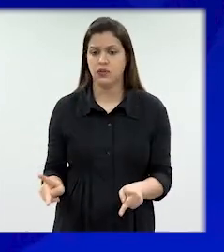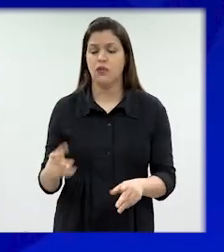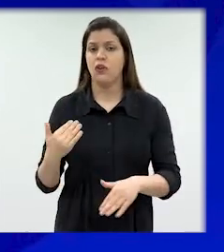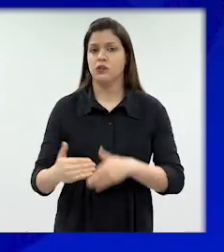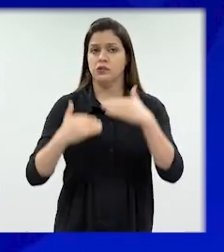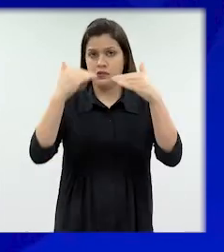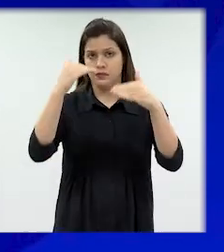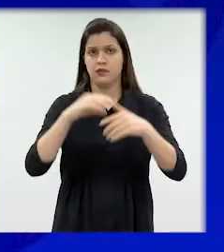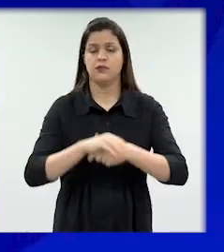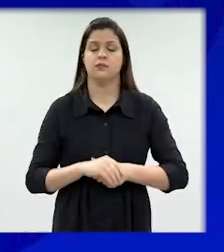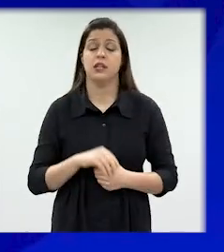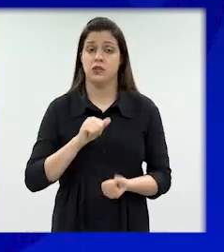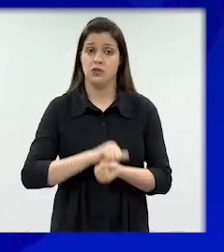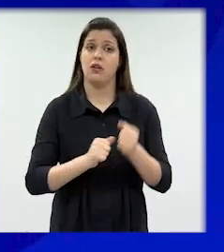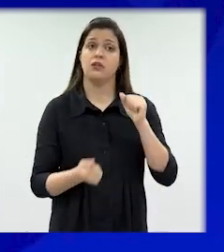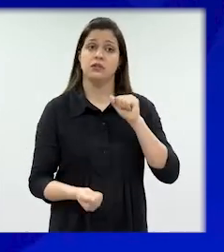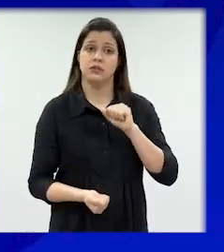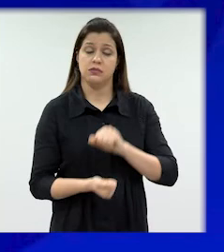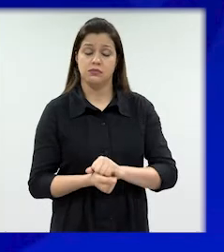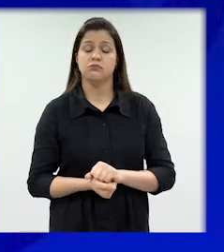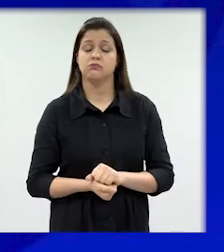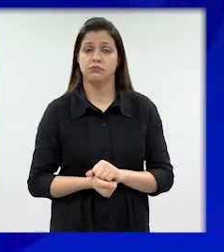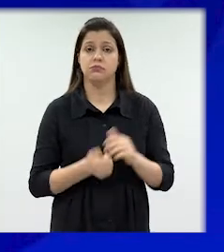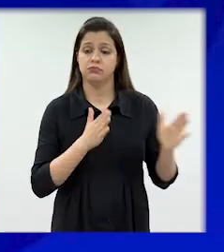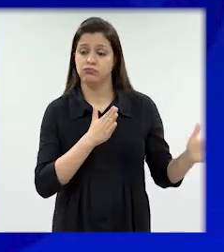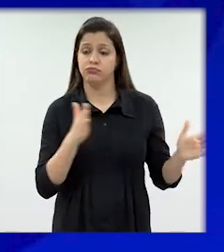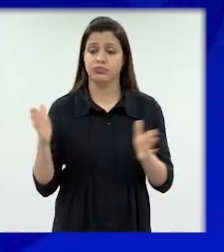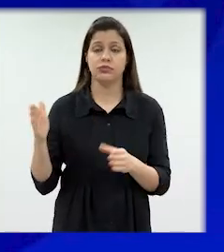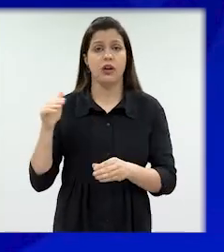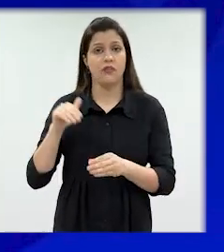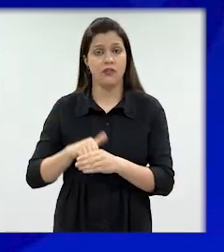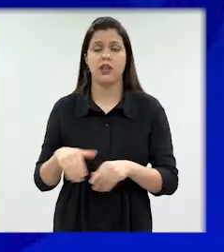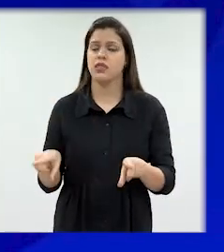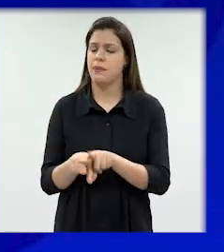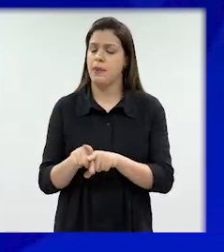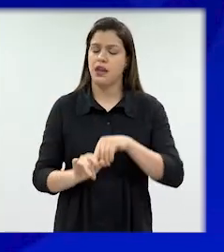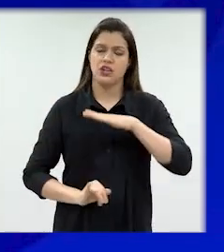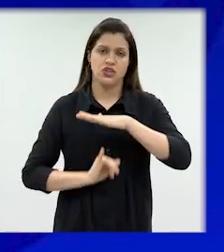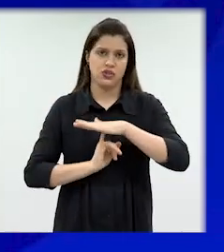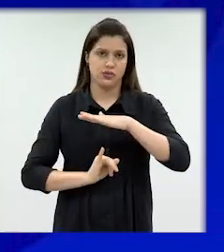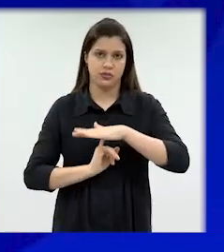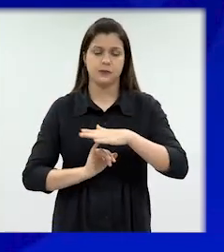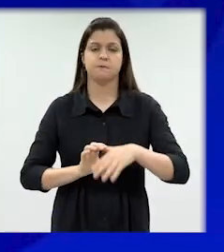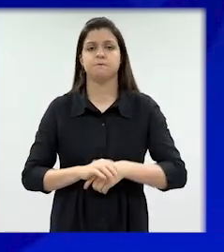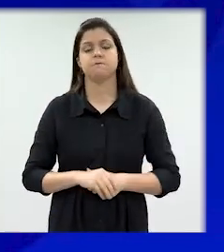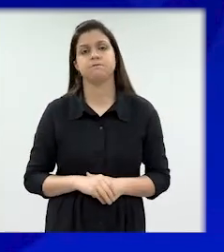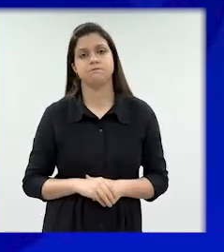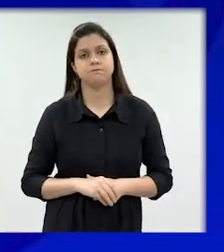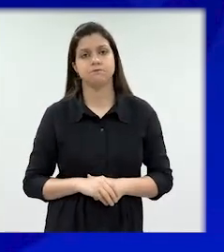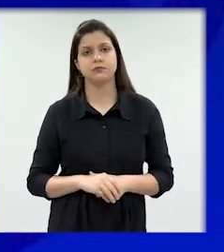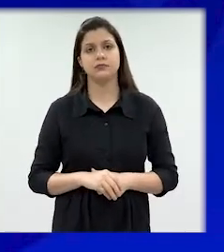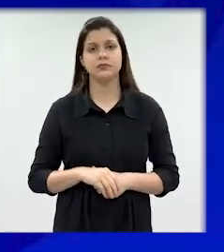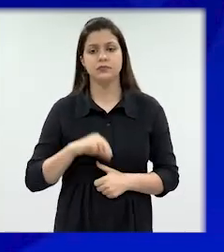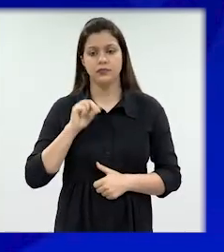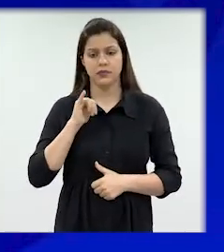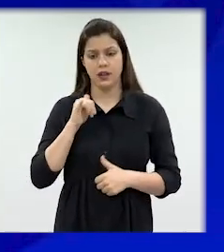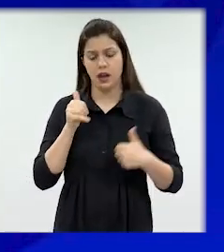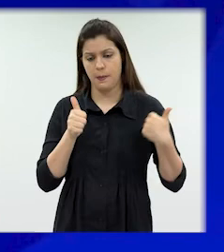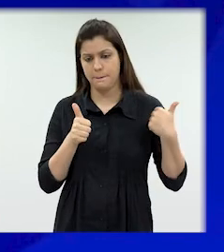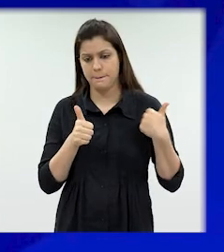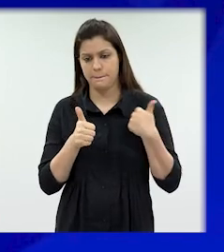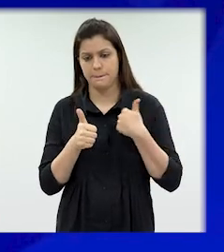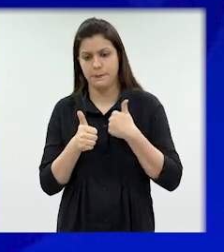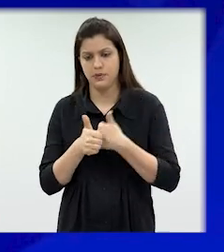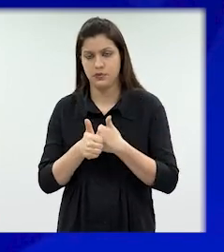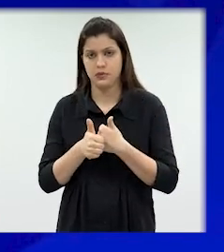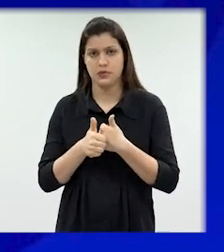no desenvolvimento adequado do processo eleitoral, das instituições. Então, quando se aproxima o processo